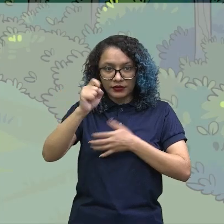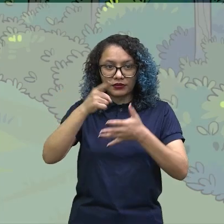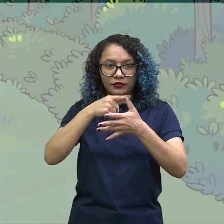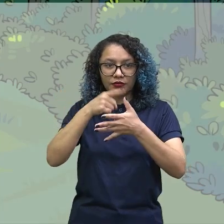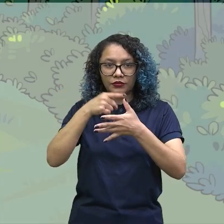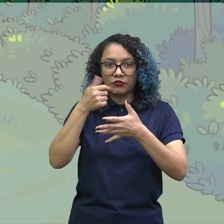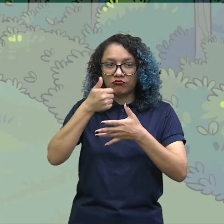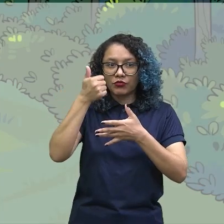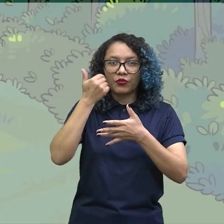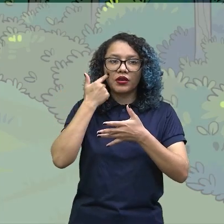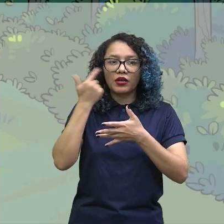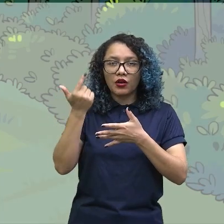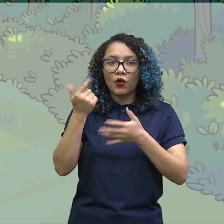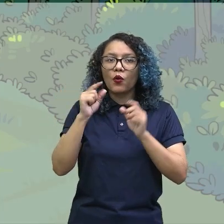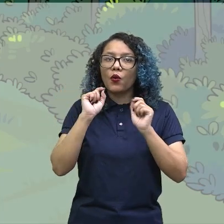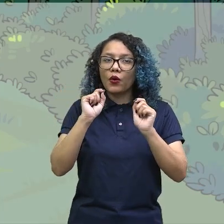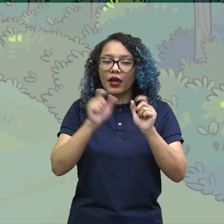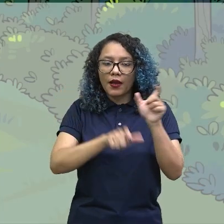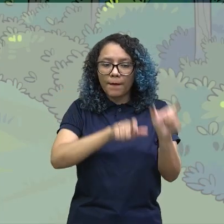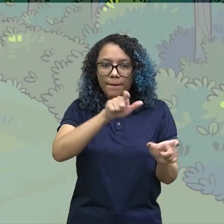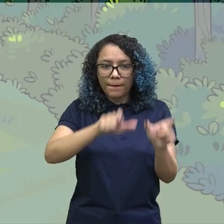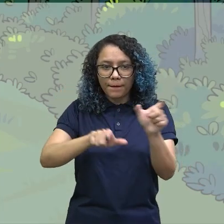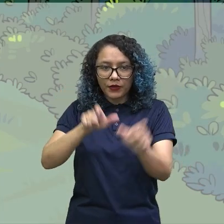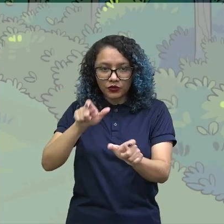os homens sagrados,